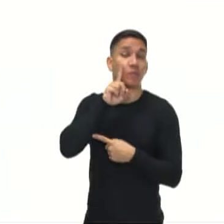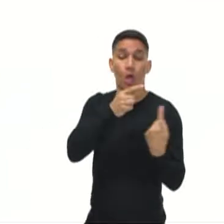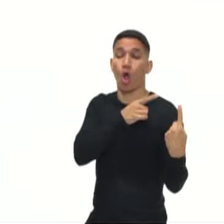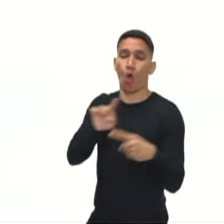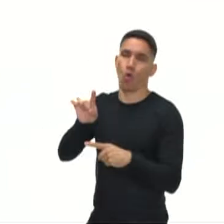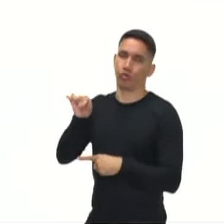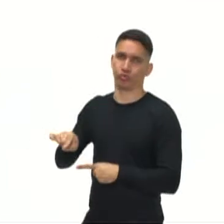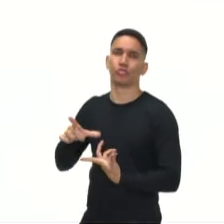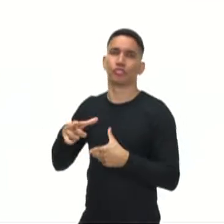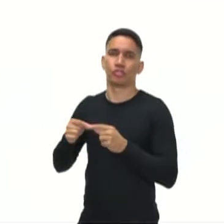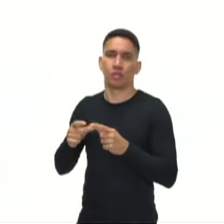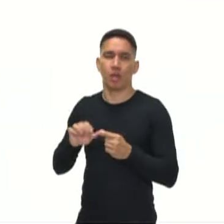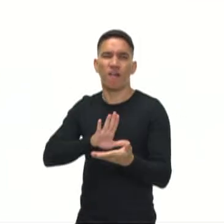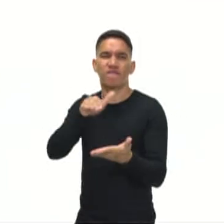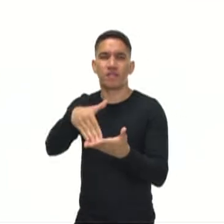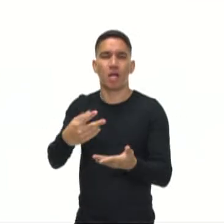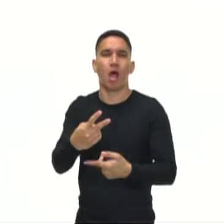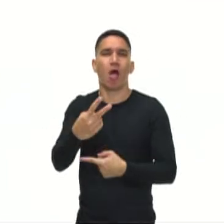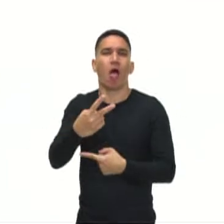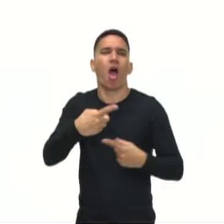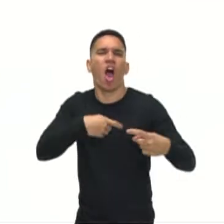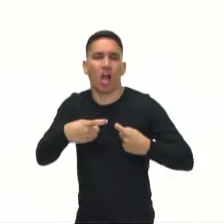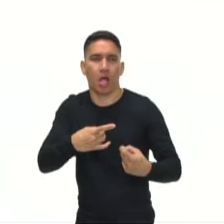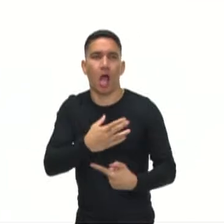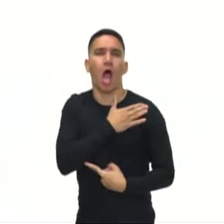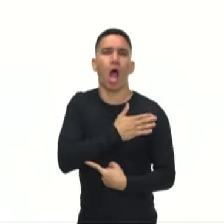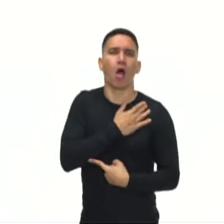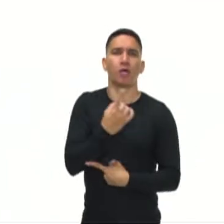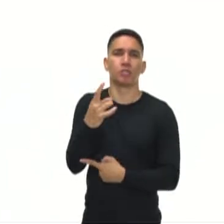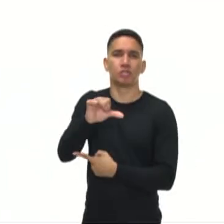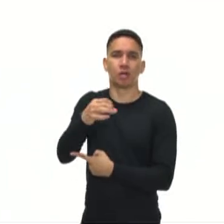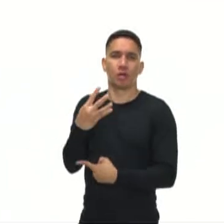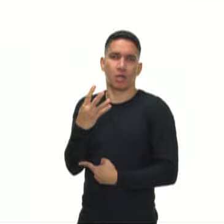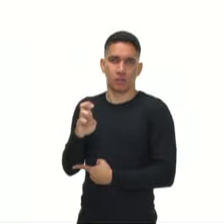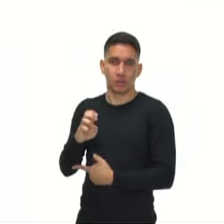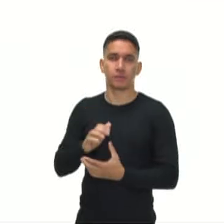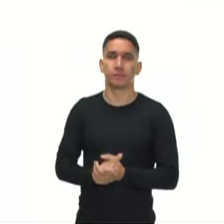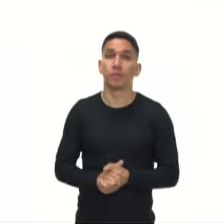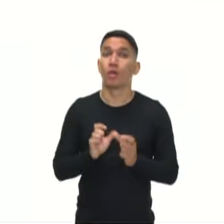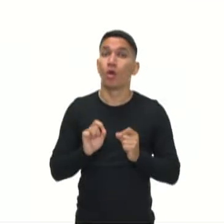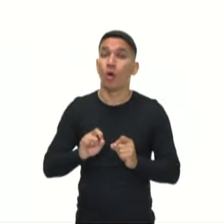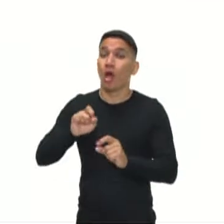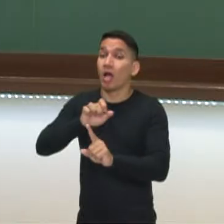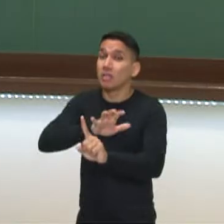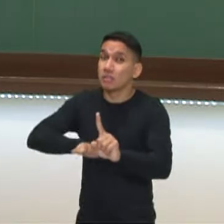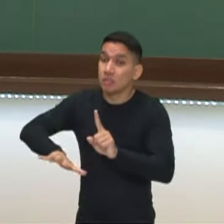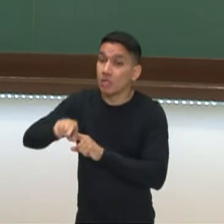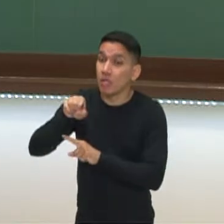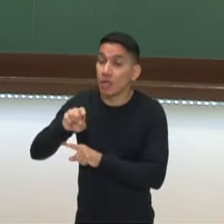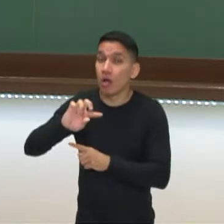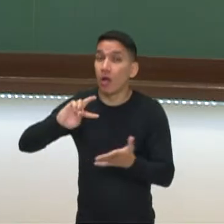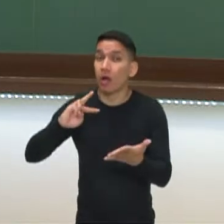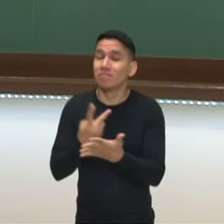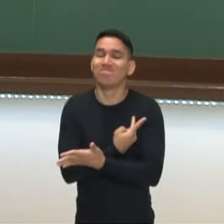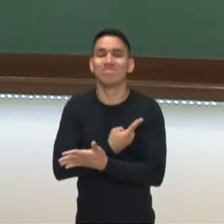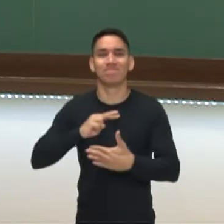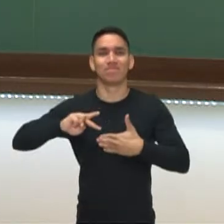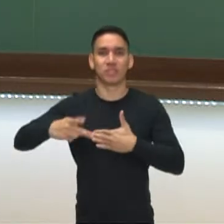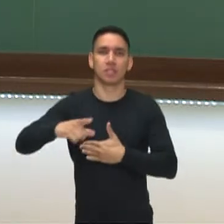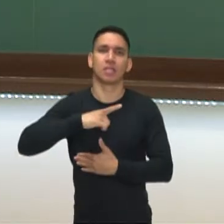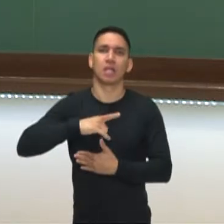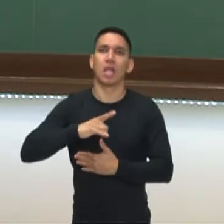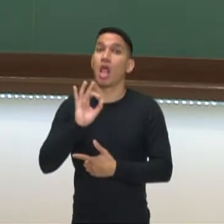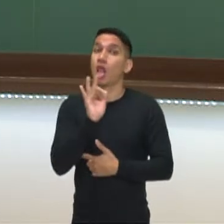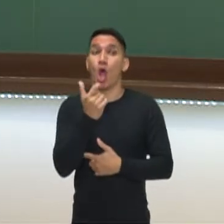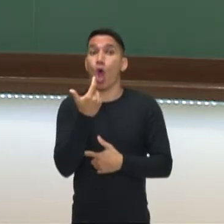sobre o Japão no final da guerra em agosto de 1945. Os civis foram muito atingidos como nenhuma